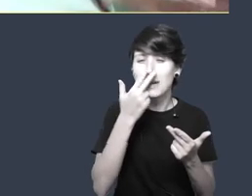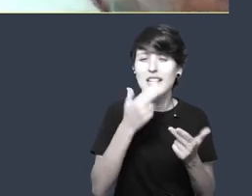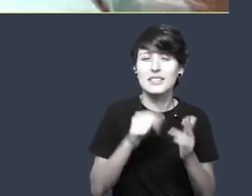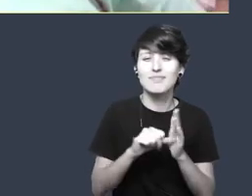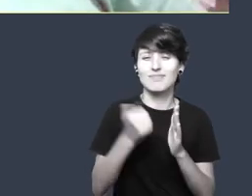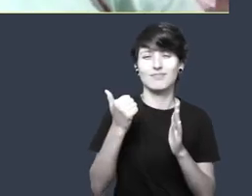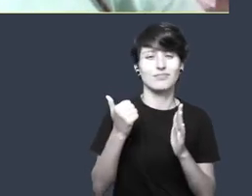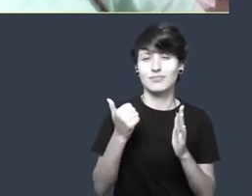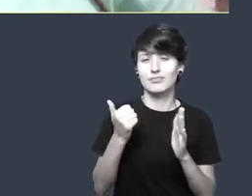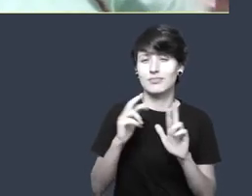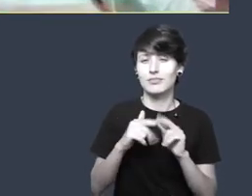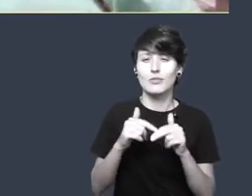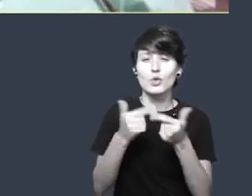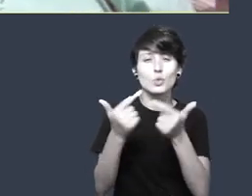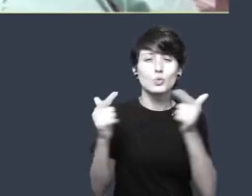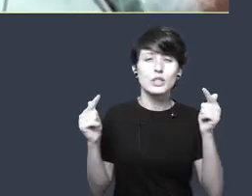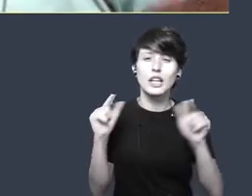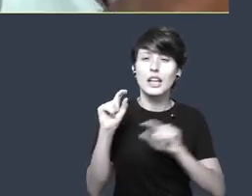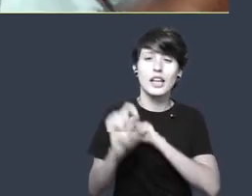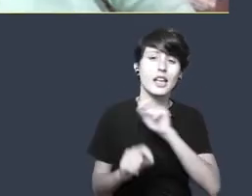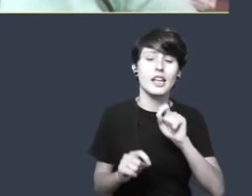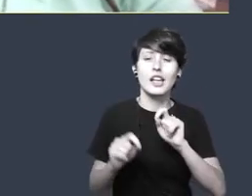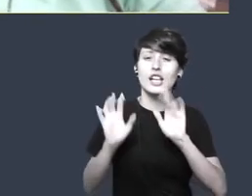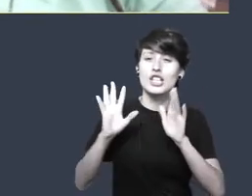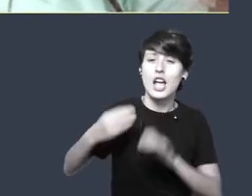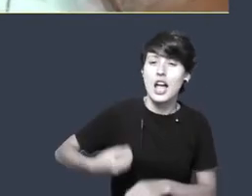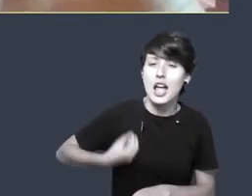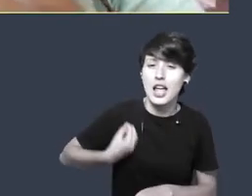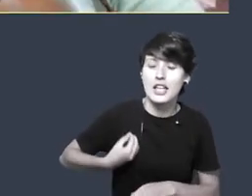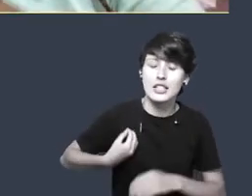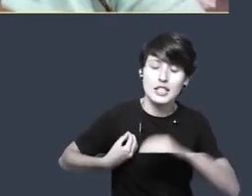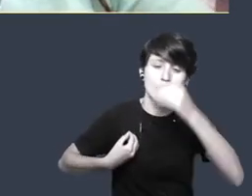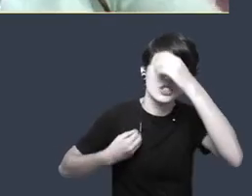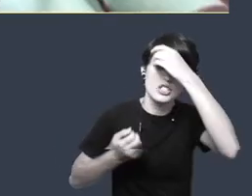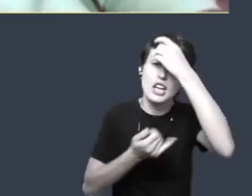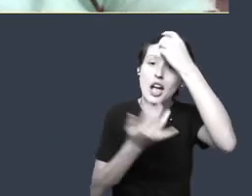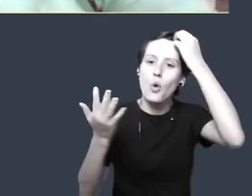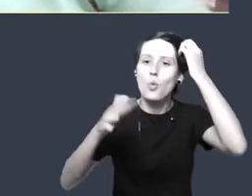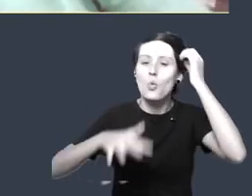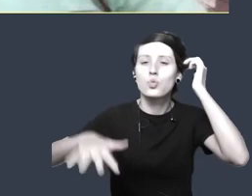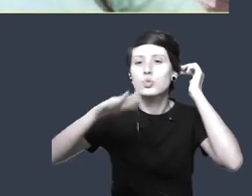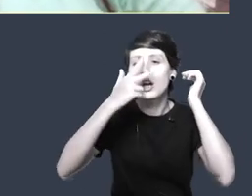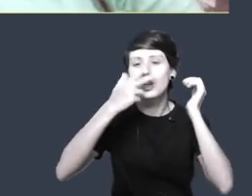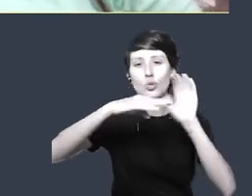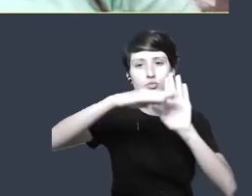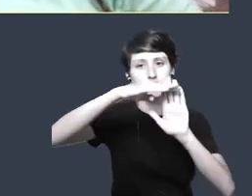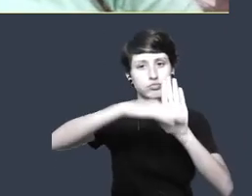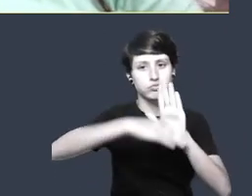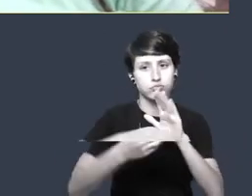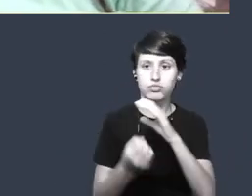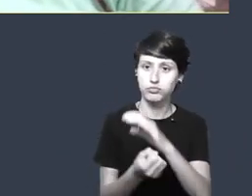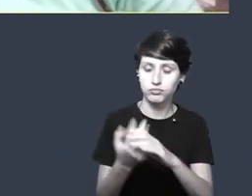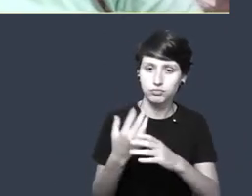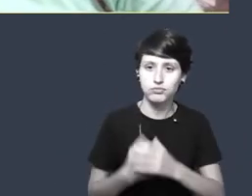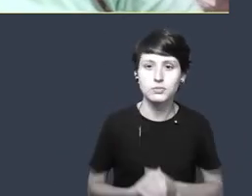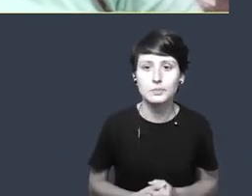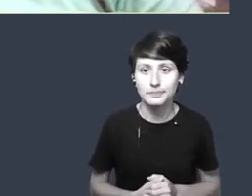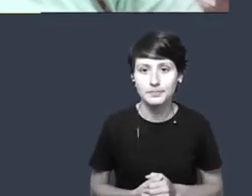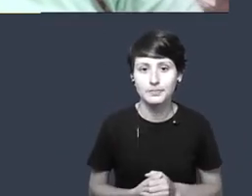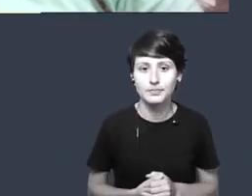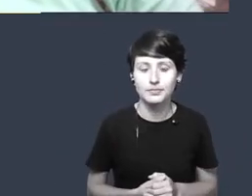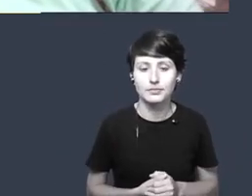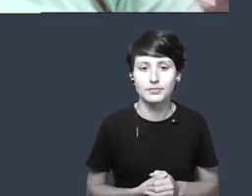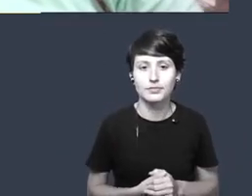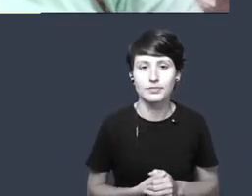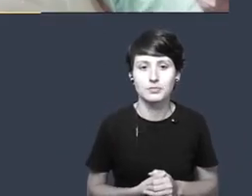erros por não saber que existe já determinadas áreas e protocolos criados.